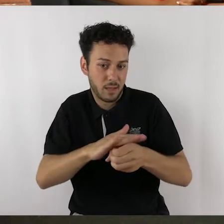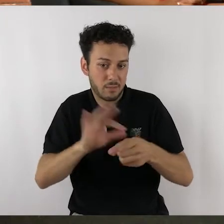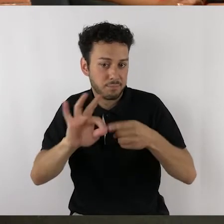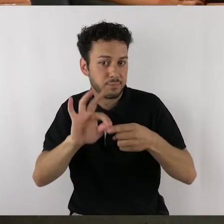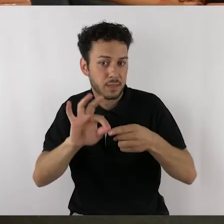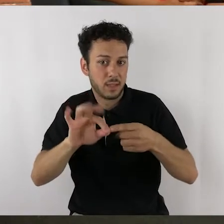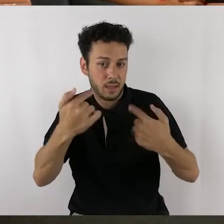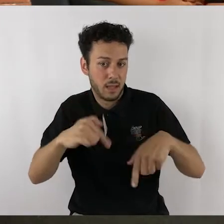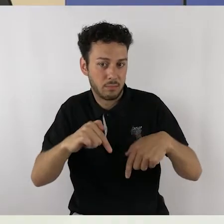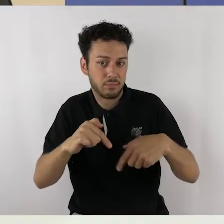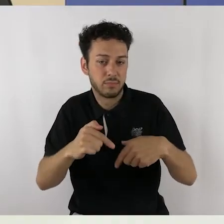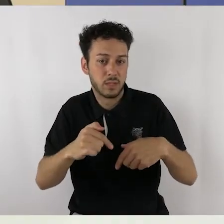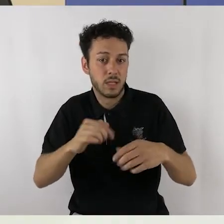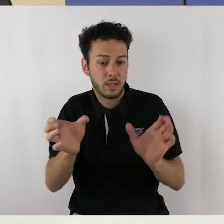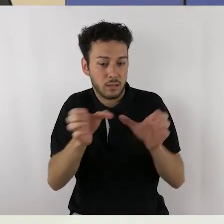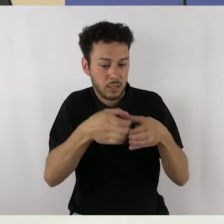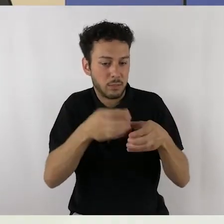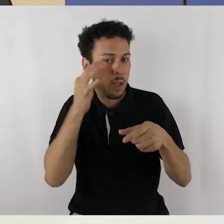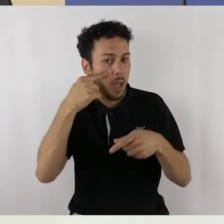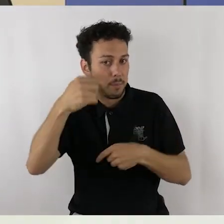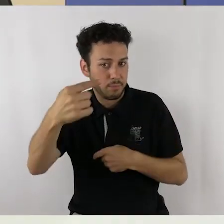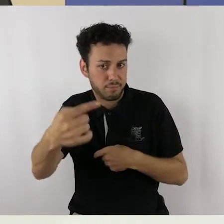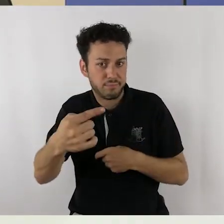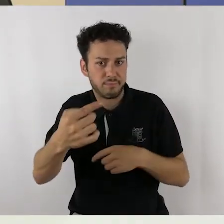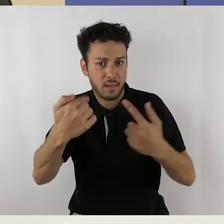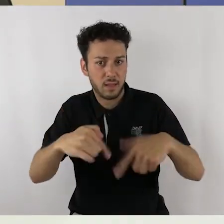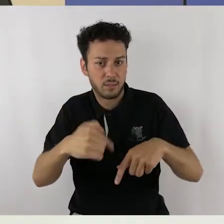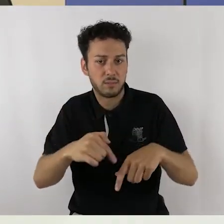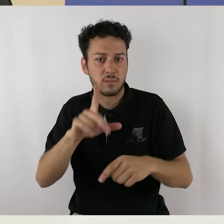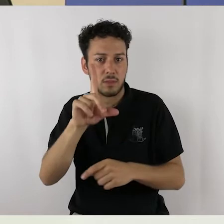clientes e temos equipas especializadas